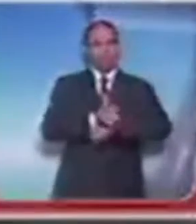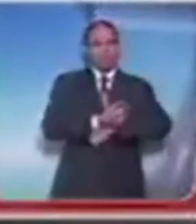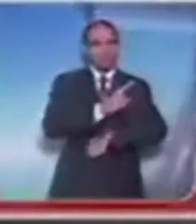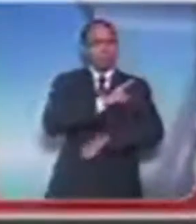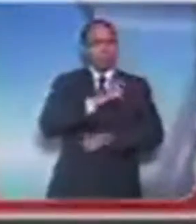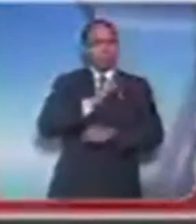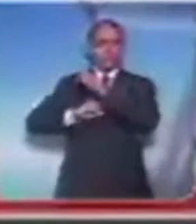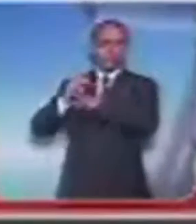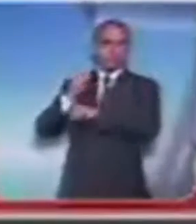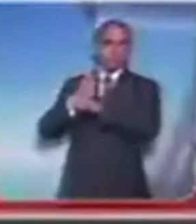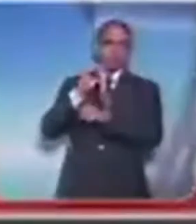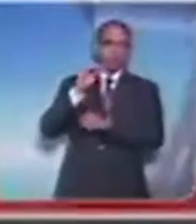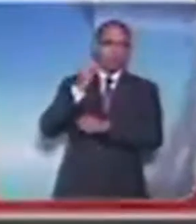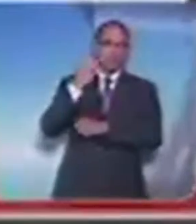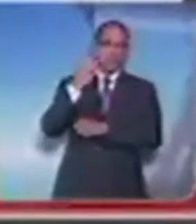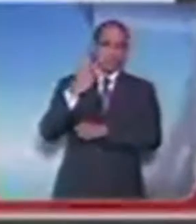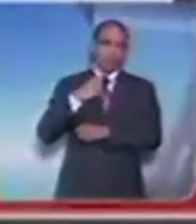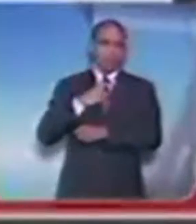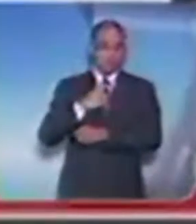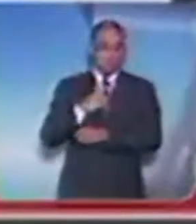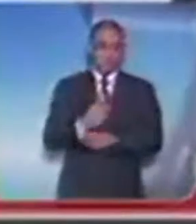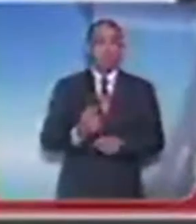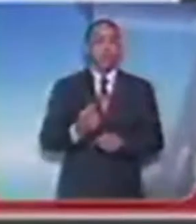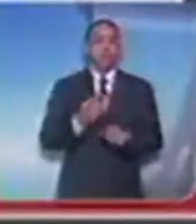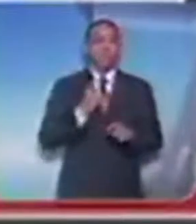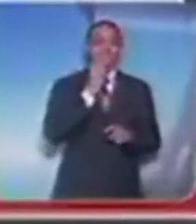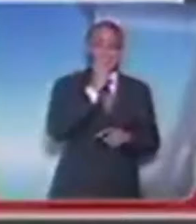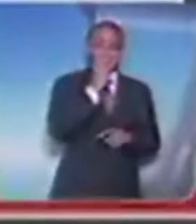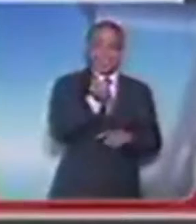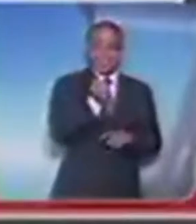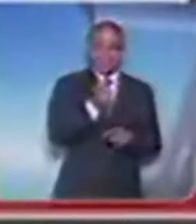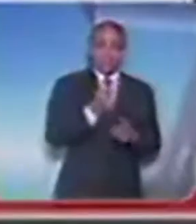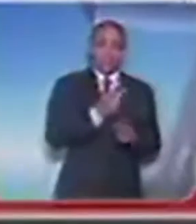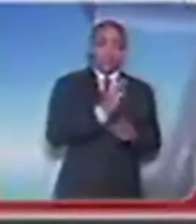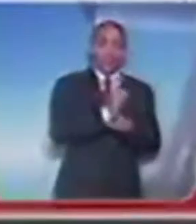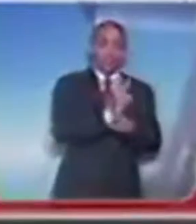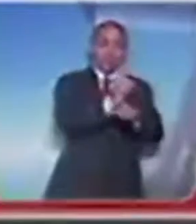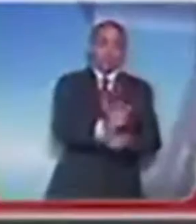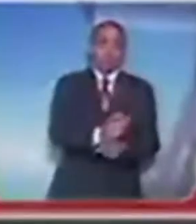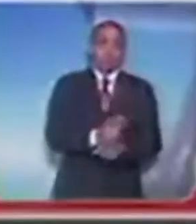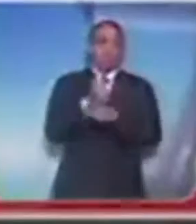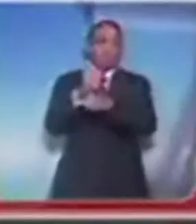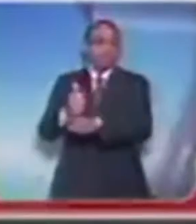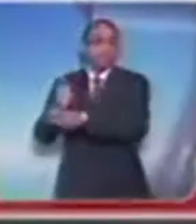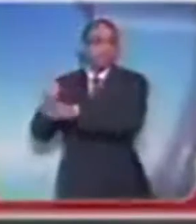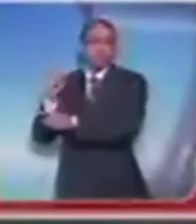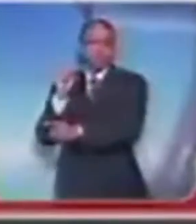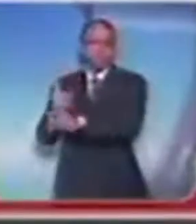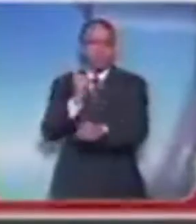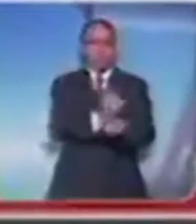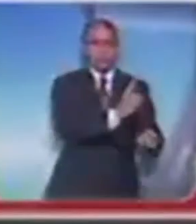ano passado, o Ministério Público do Trabalho fez 36 diligências onde se identificou o trabalho